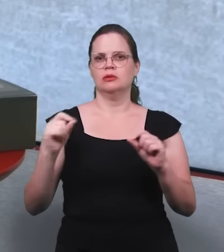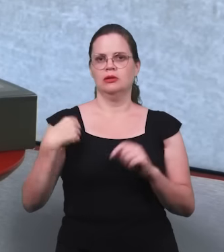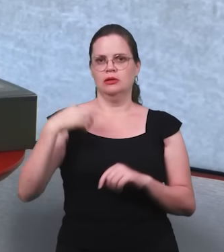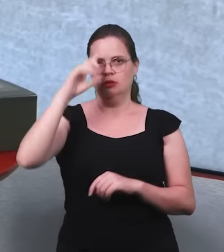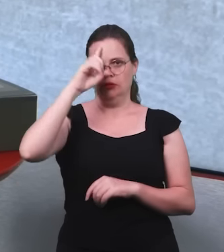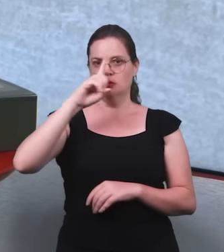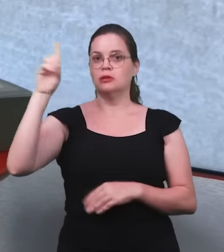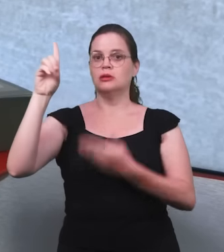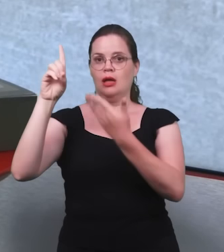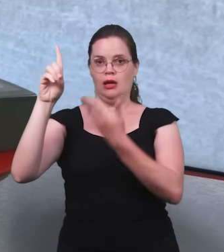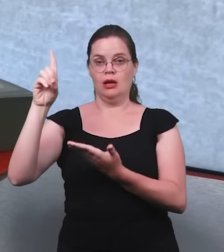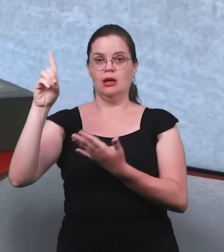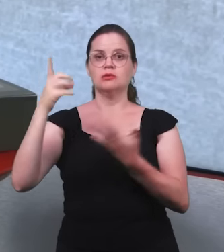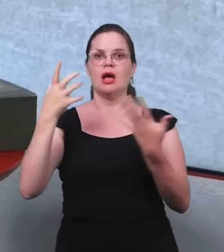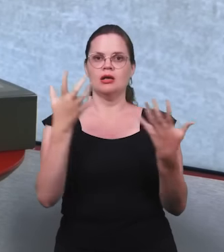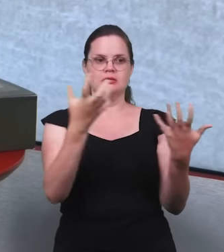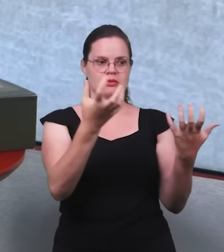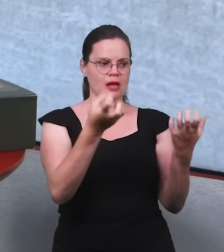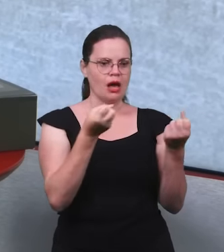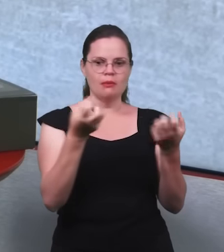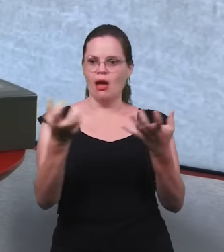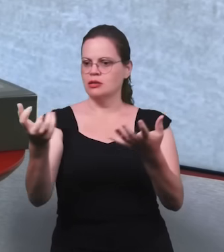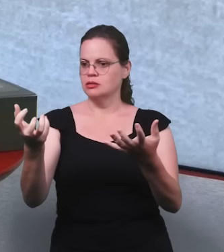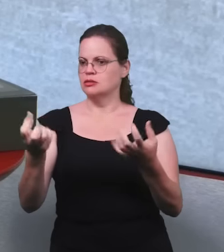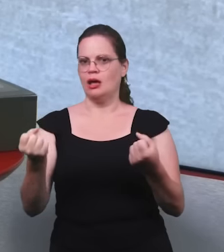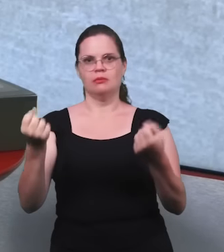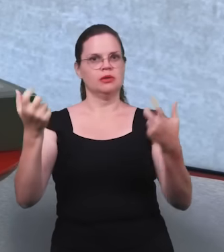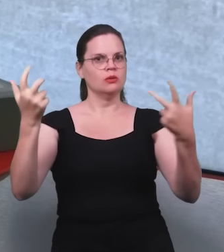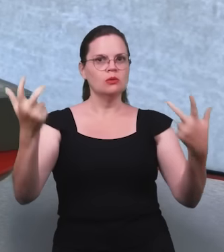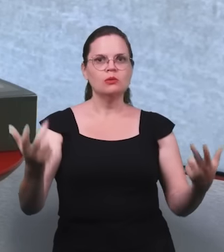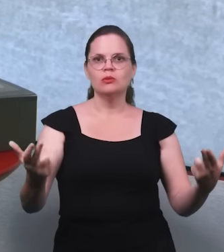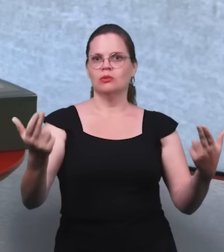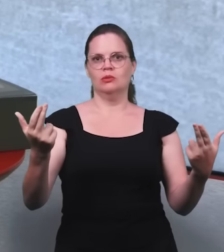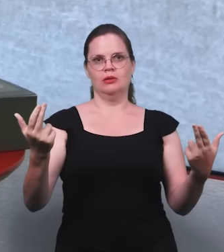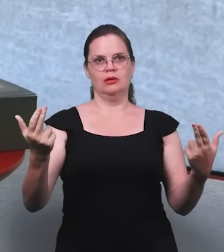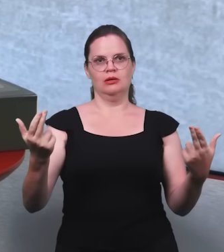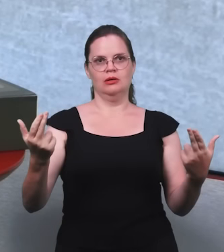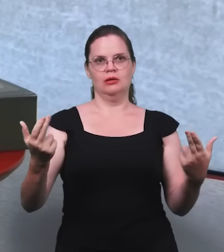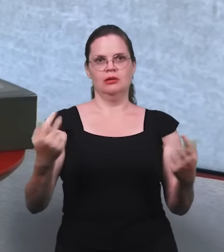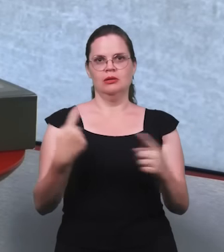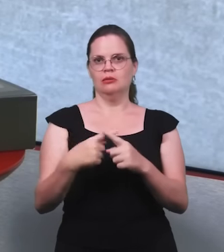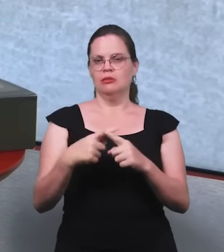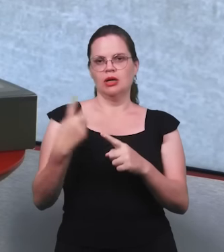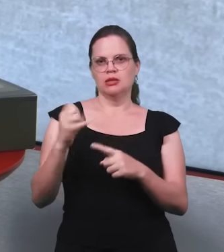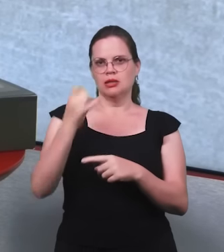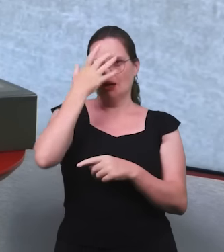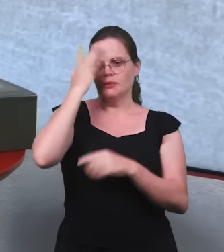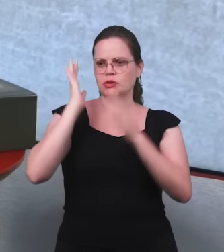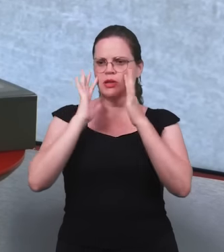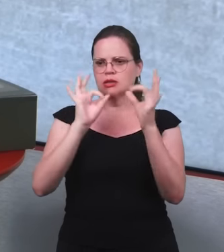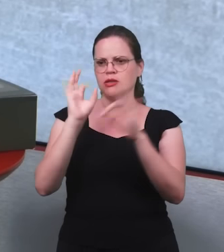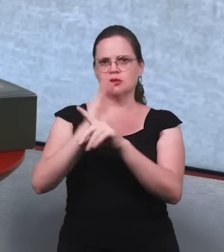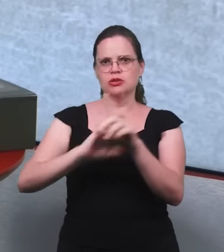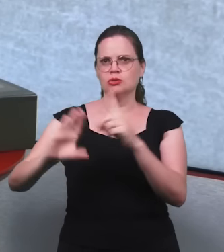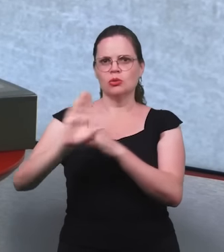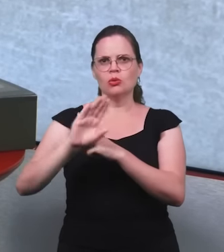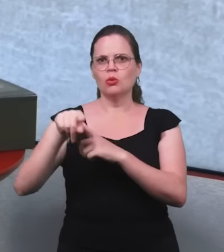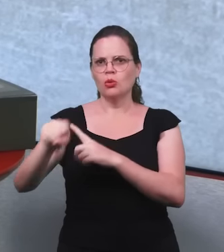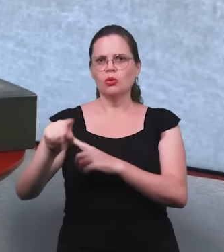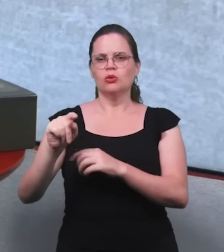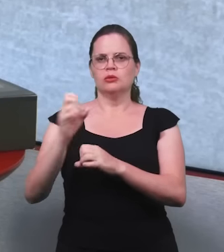Deus recebe sim aquilo que é ofertado a Ele, né, por um assistente a um culto online. Mas